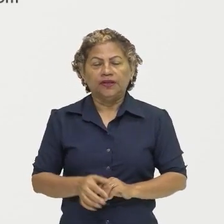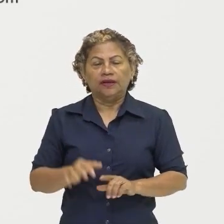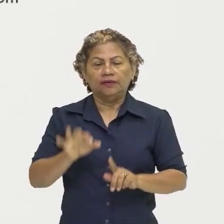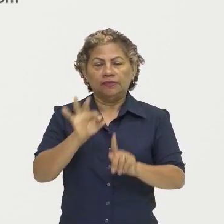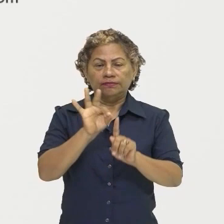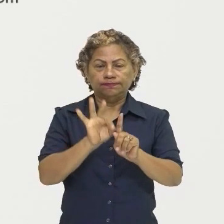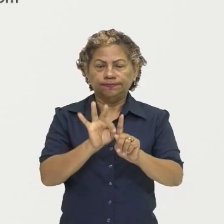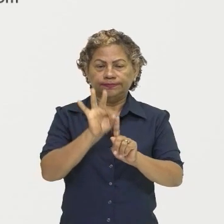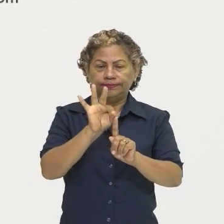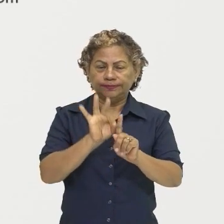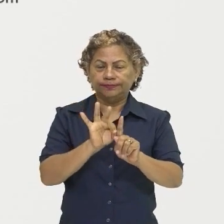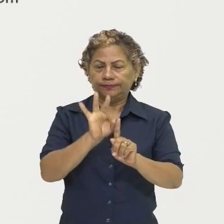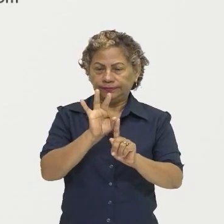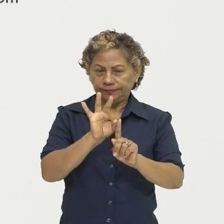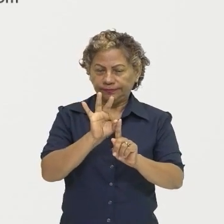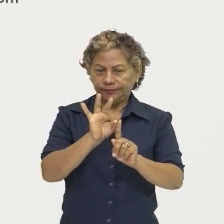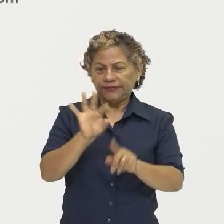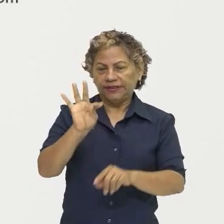temperatura